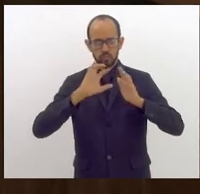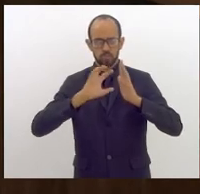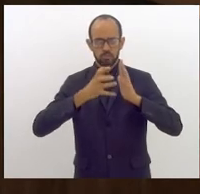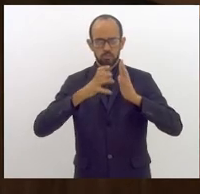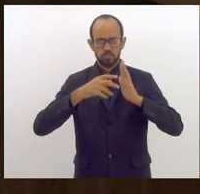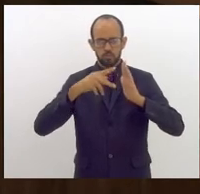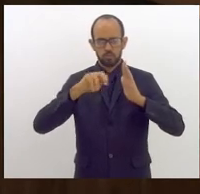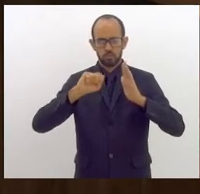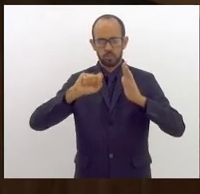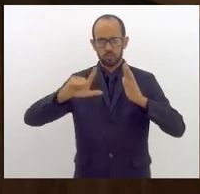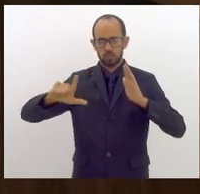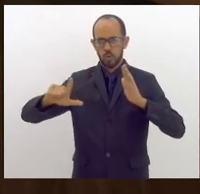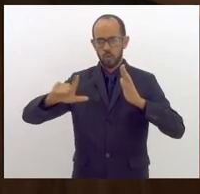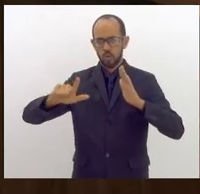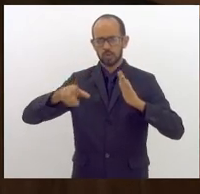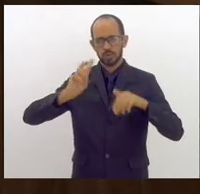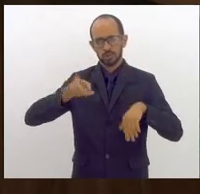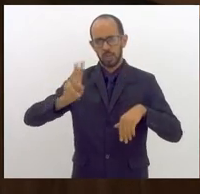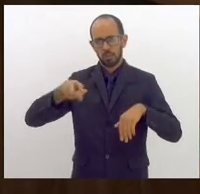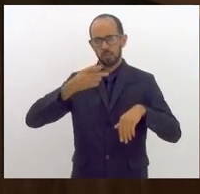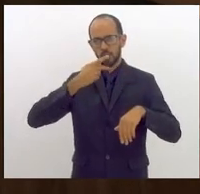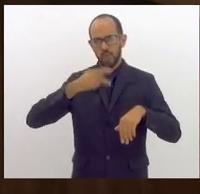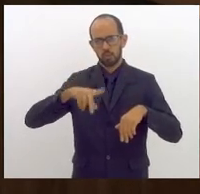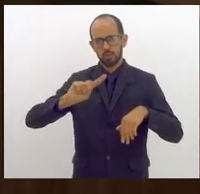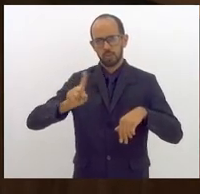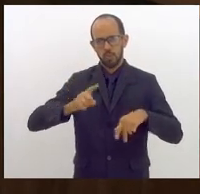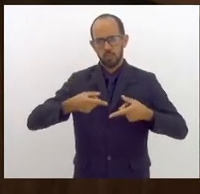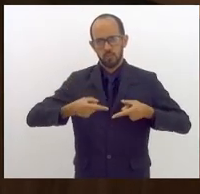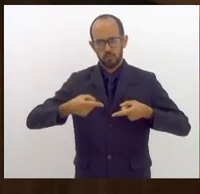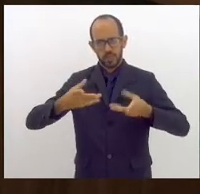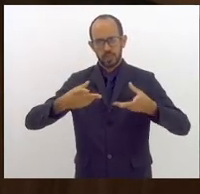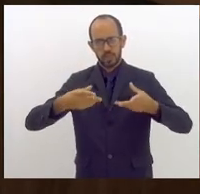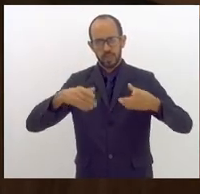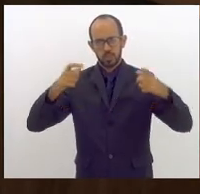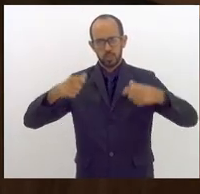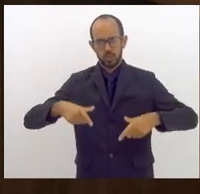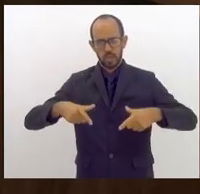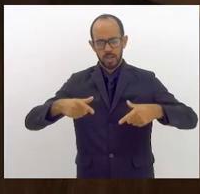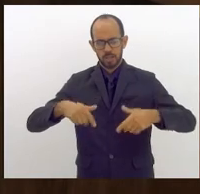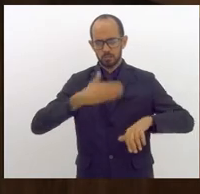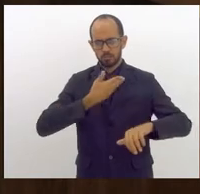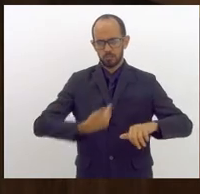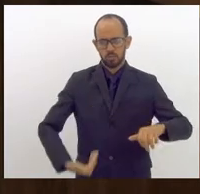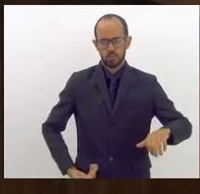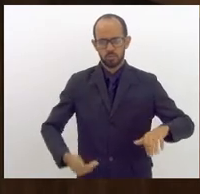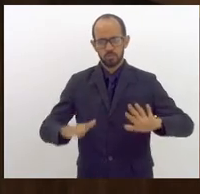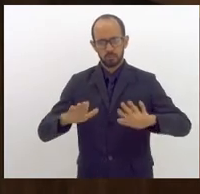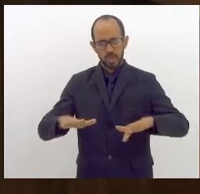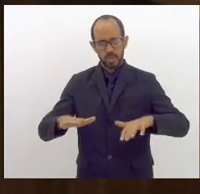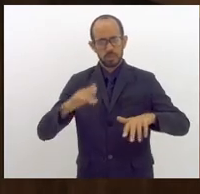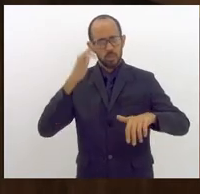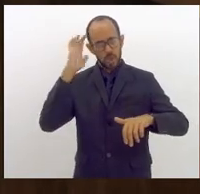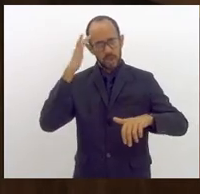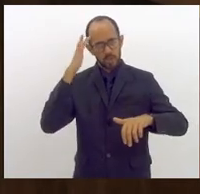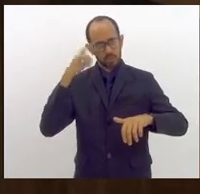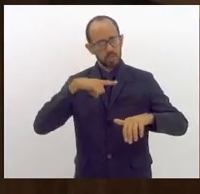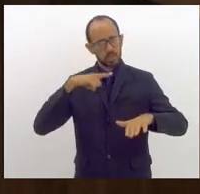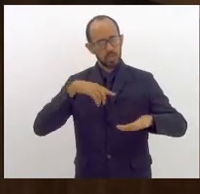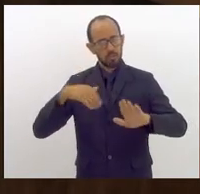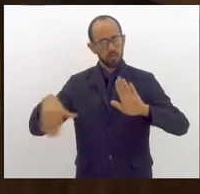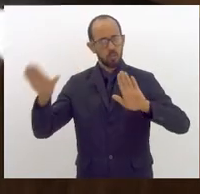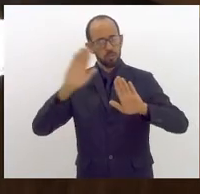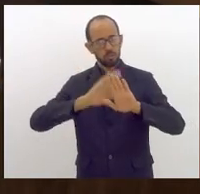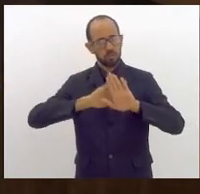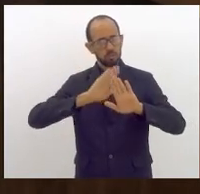debateu pela não privatização dos espaços públicos mas acho que o a por trás do Viva